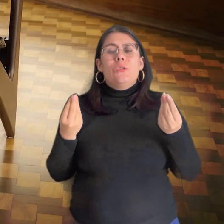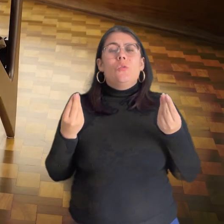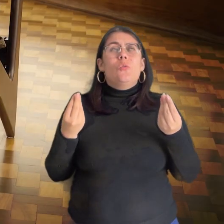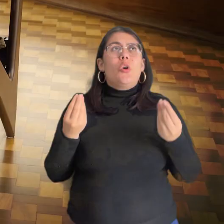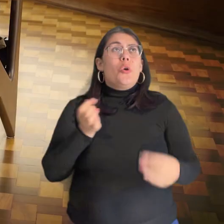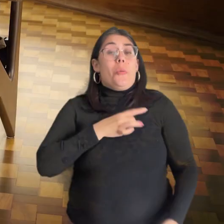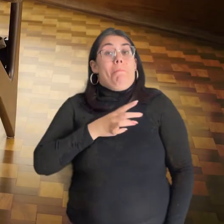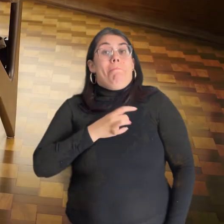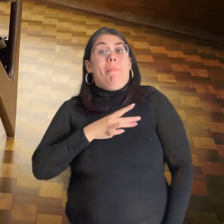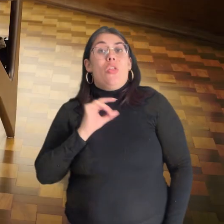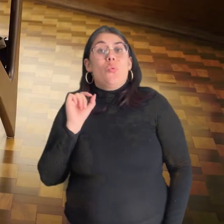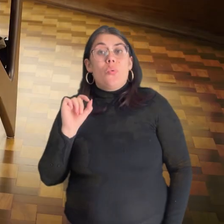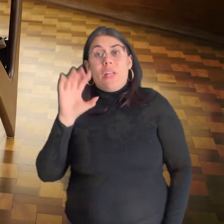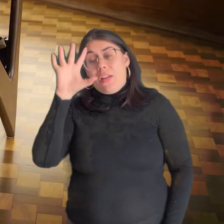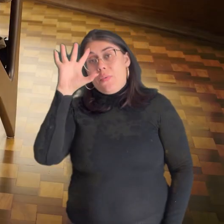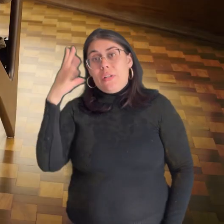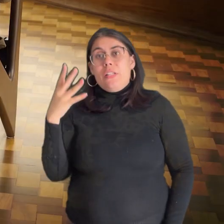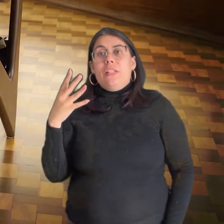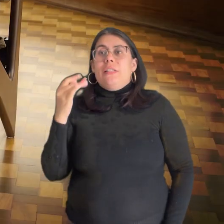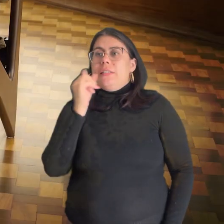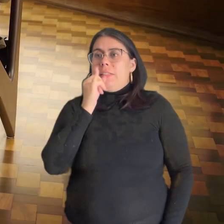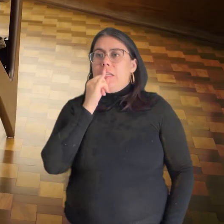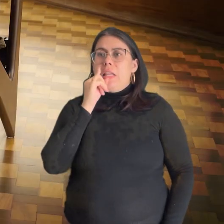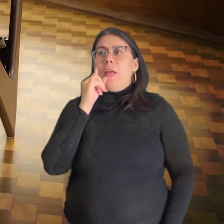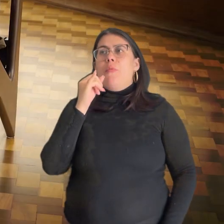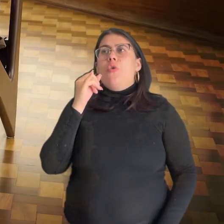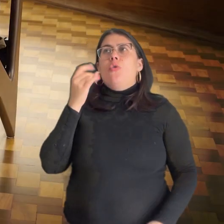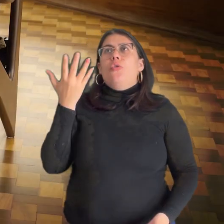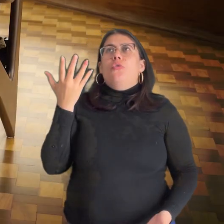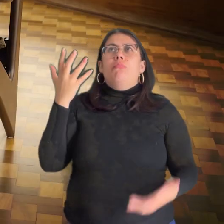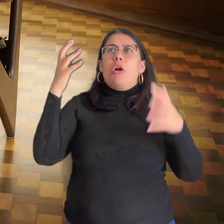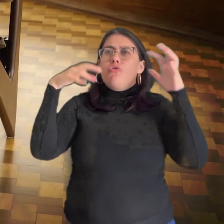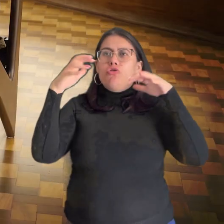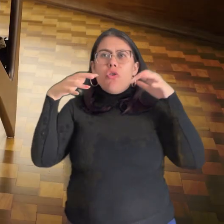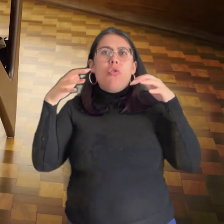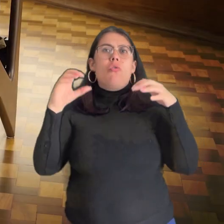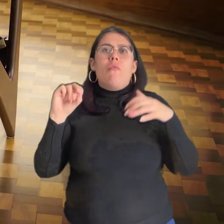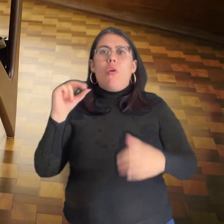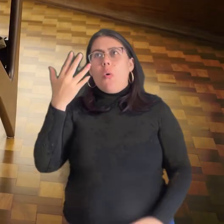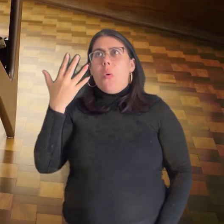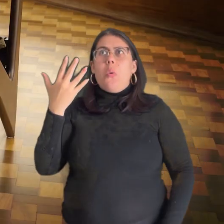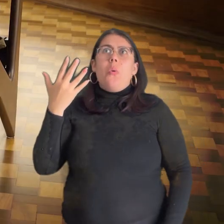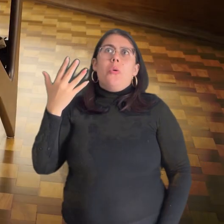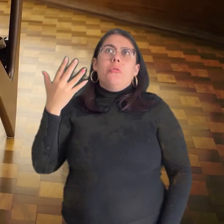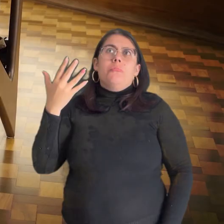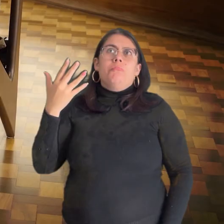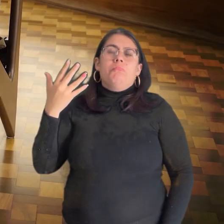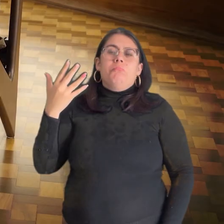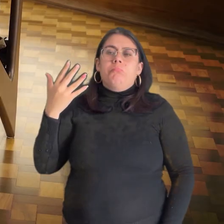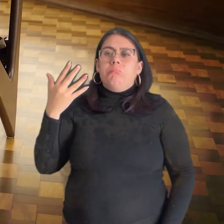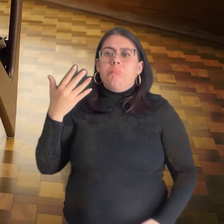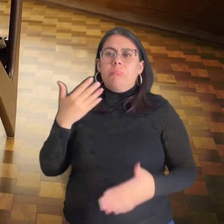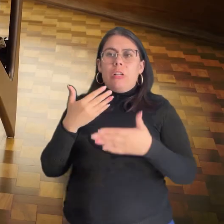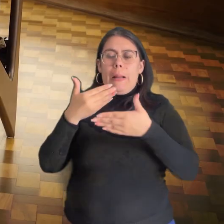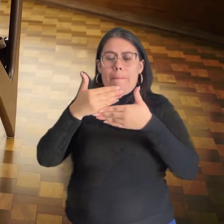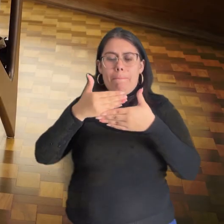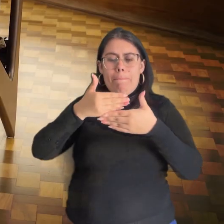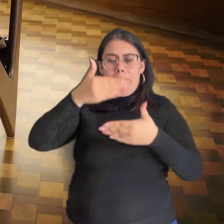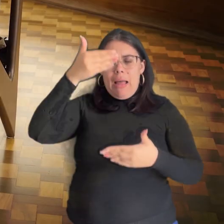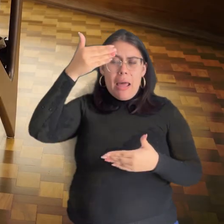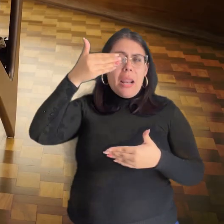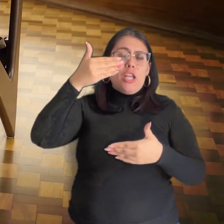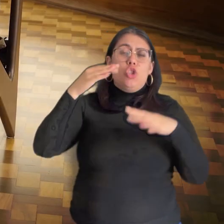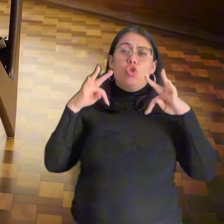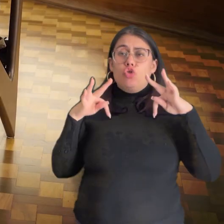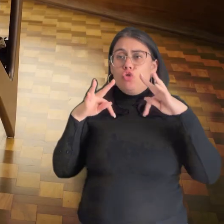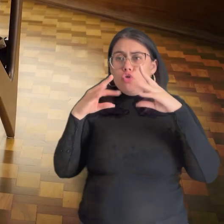Qual era o receio? Uma tempestade, um acidente, e o painel vinha abaixo. Quer dizer, a parede inteira, apesar de